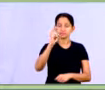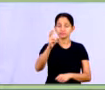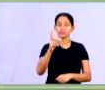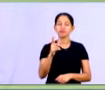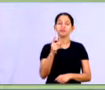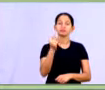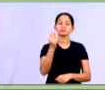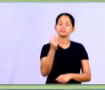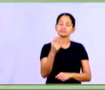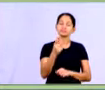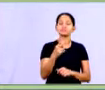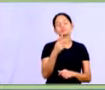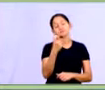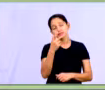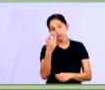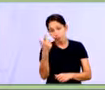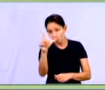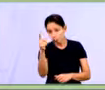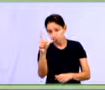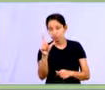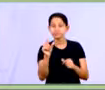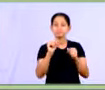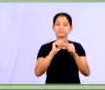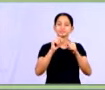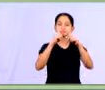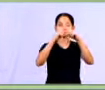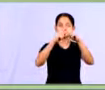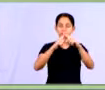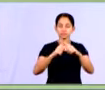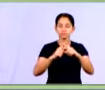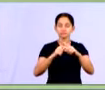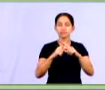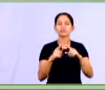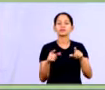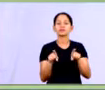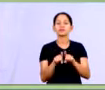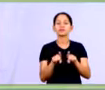é o capital de terceiros, vezes